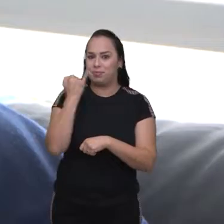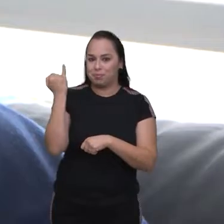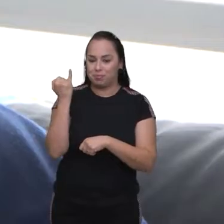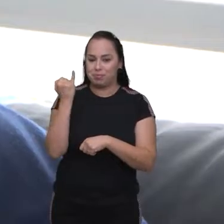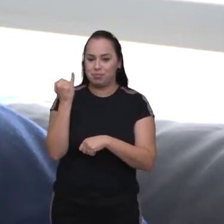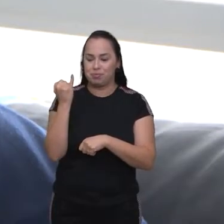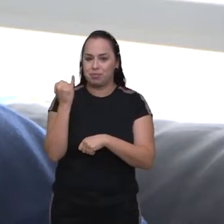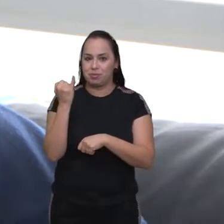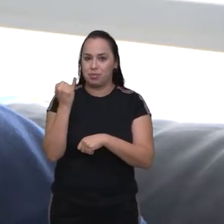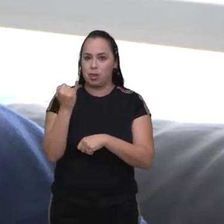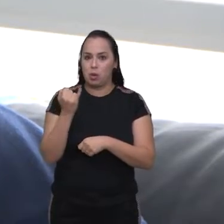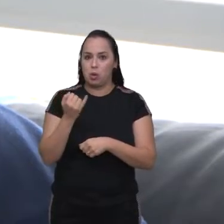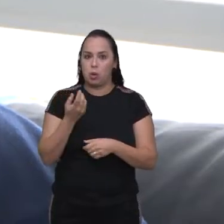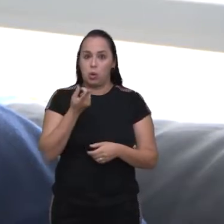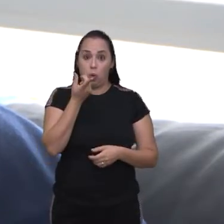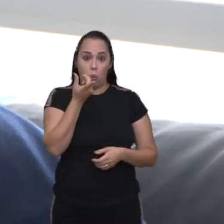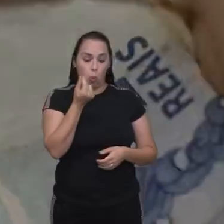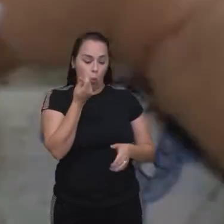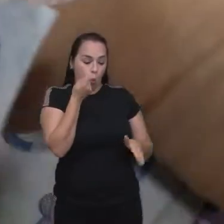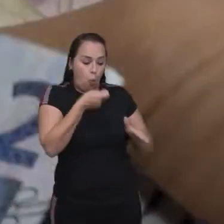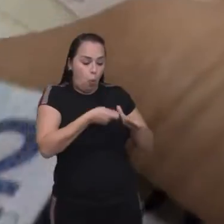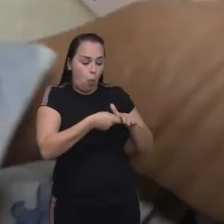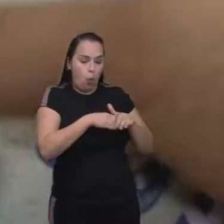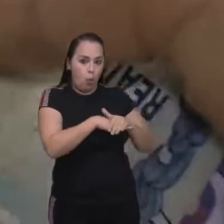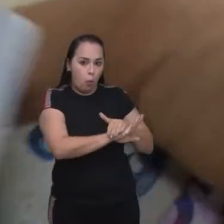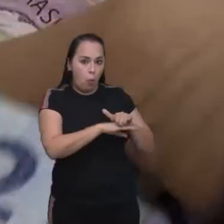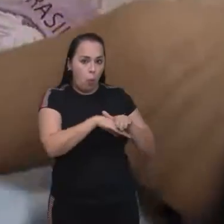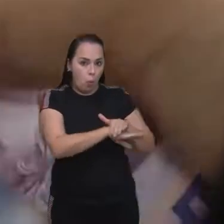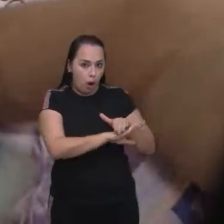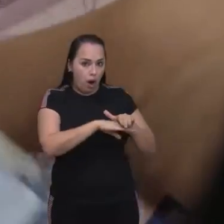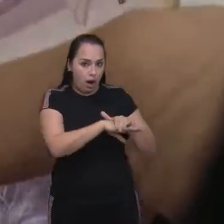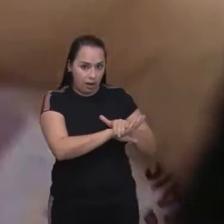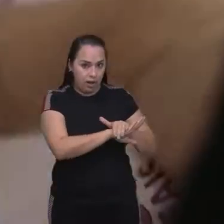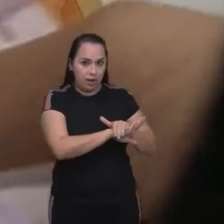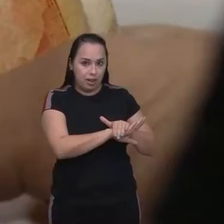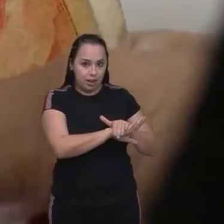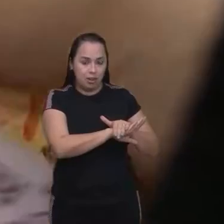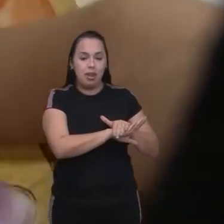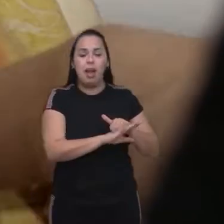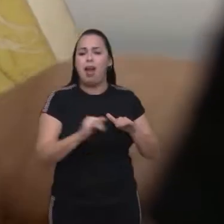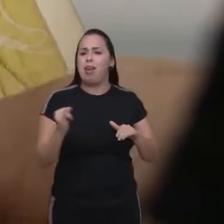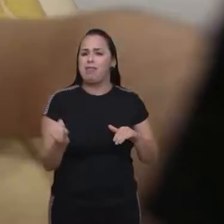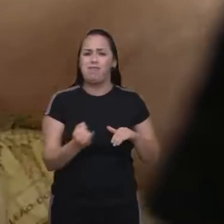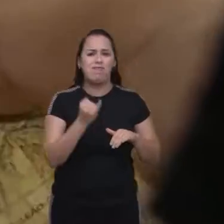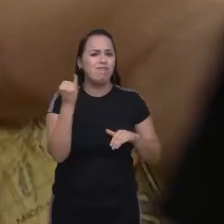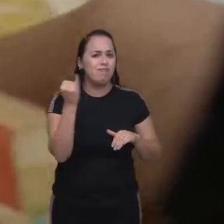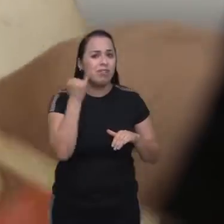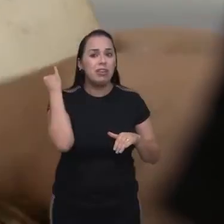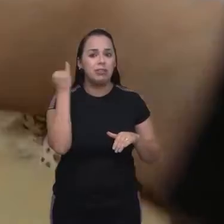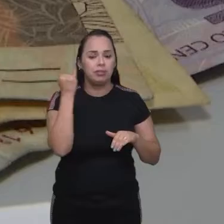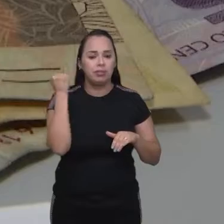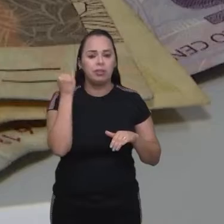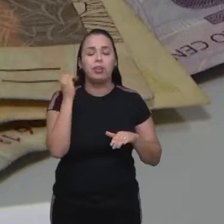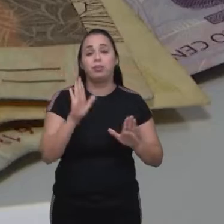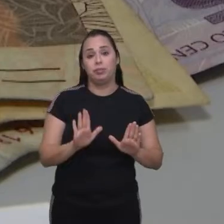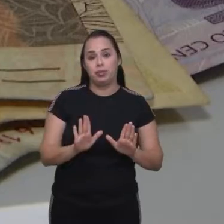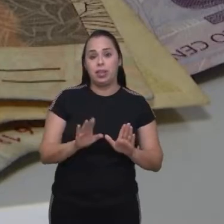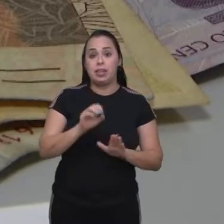reportagem, dá uma dica preciosa. Ter uma reserva de segurança a partir dos gastos fixos mensais